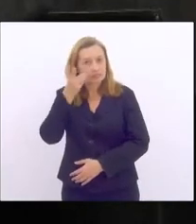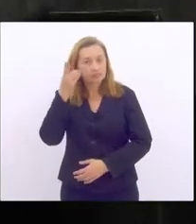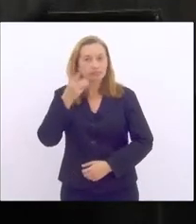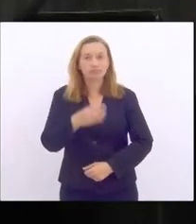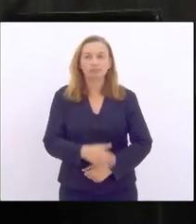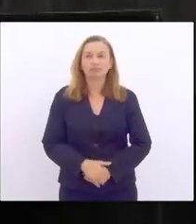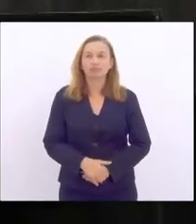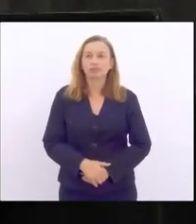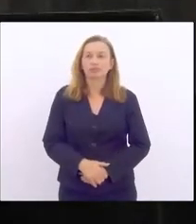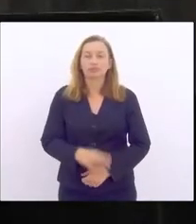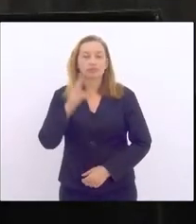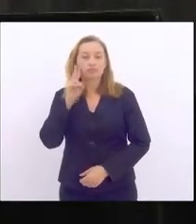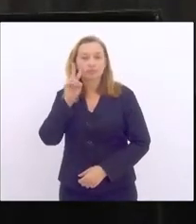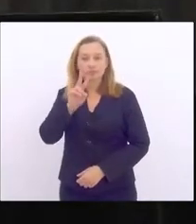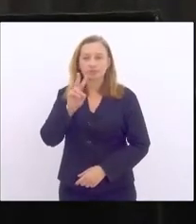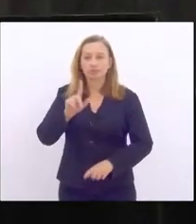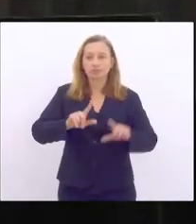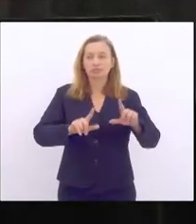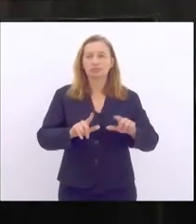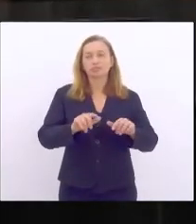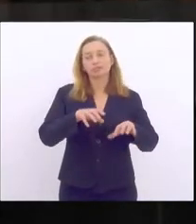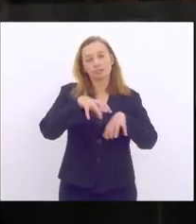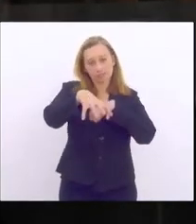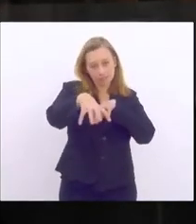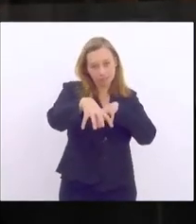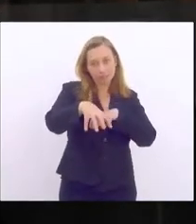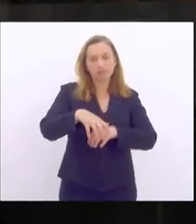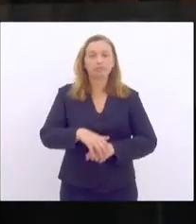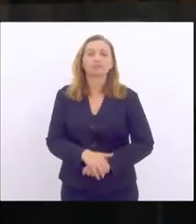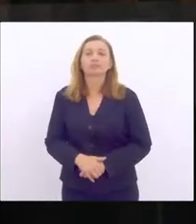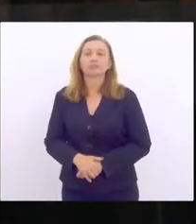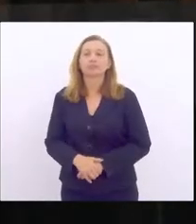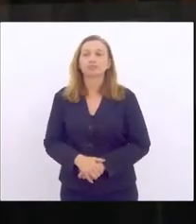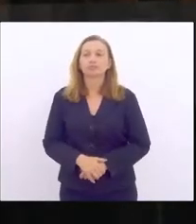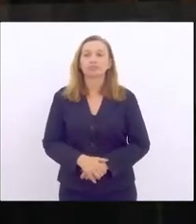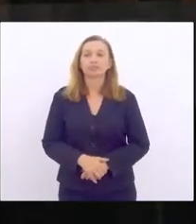que nos assistem de forma remota